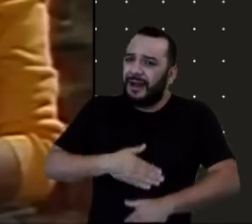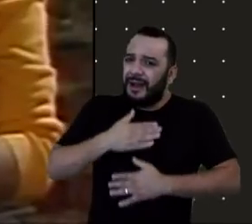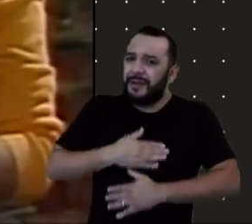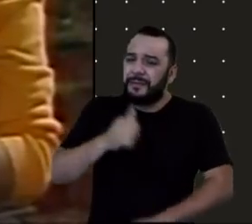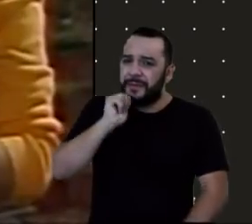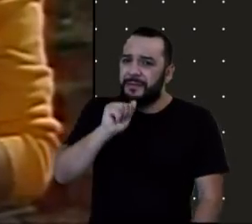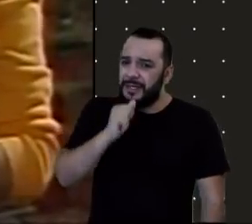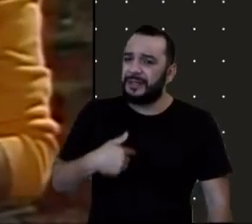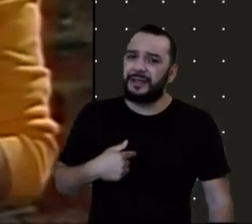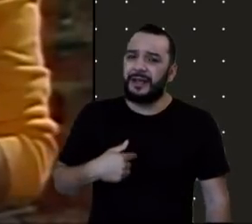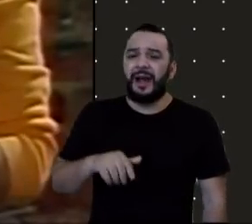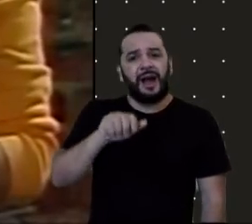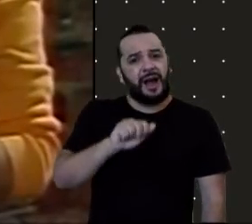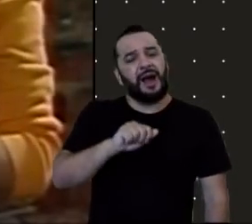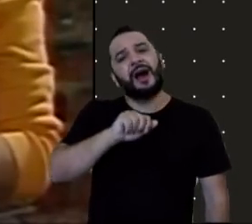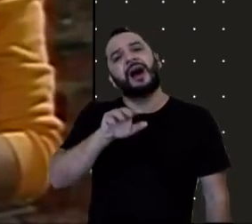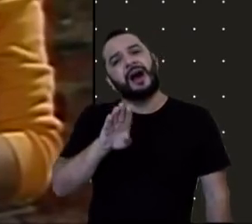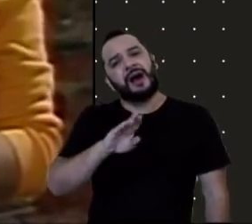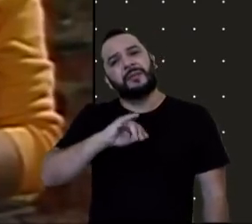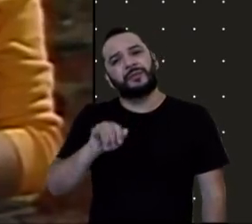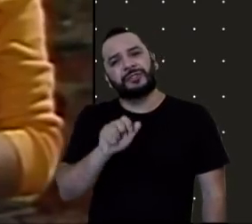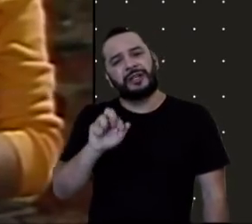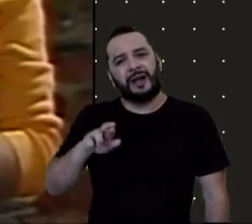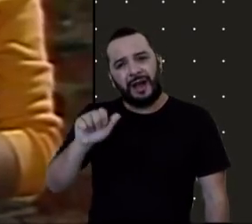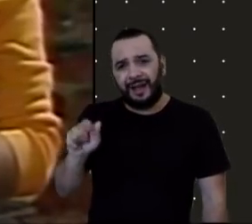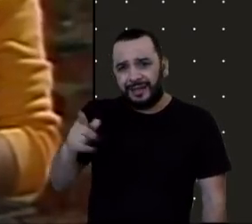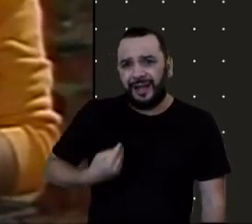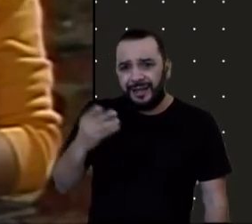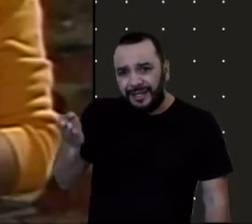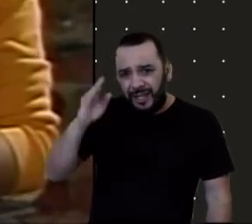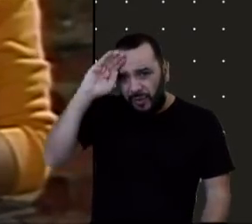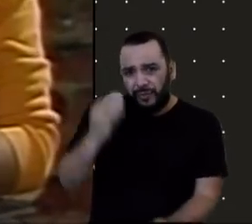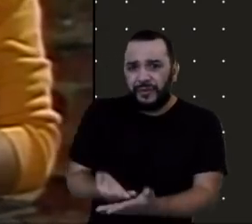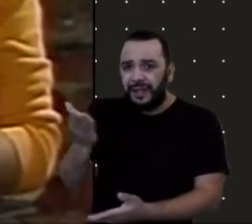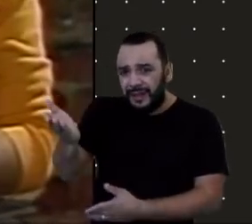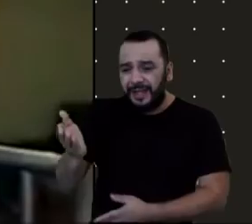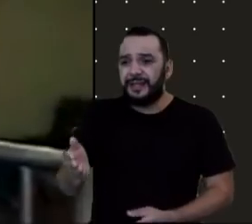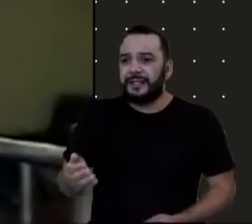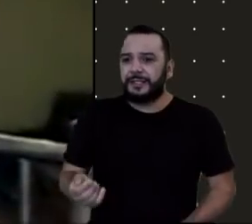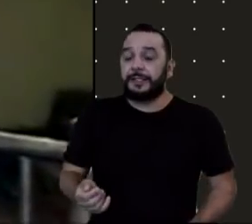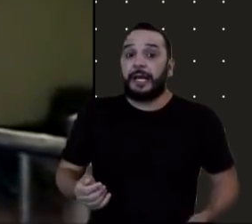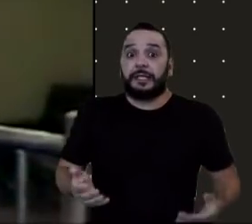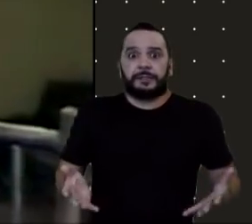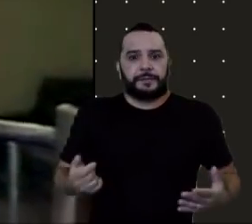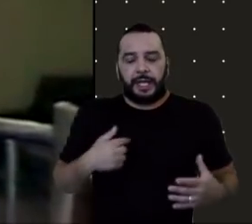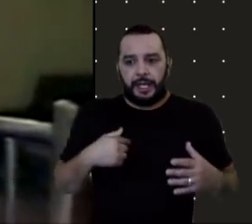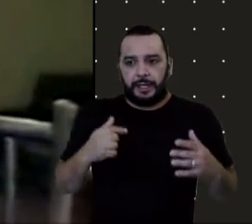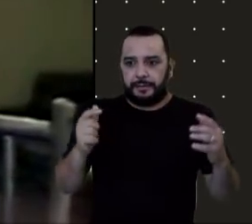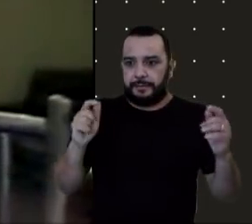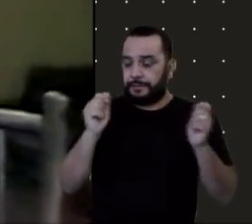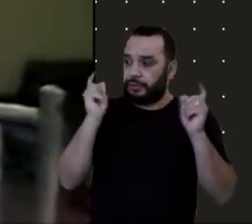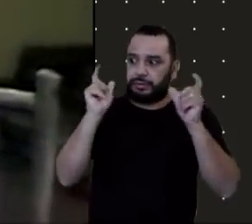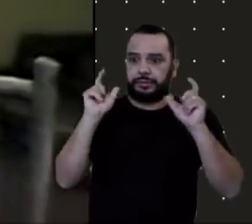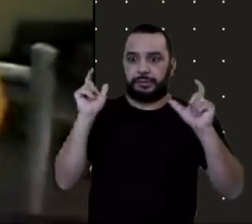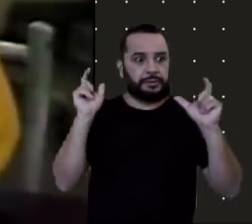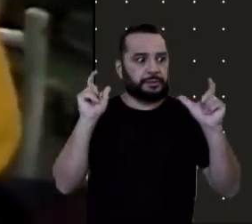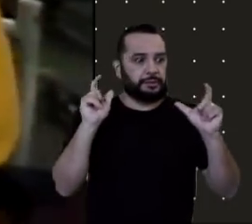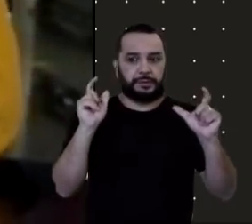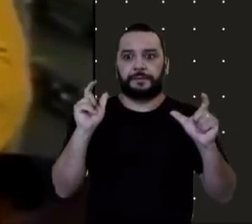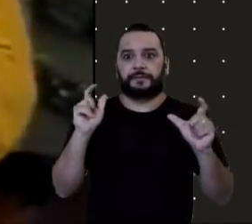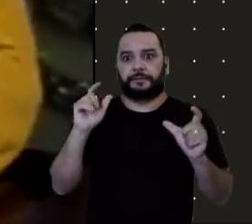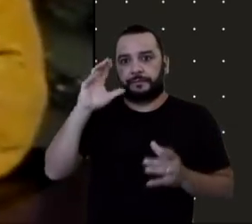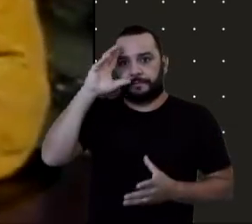Fica tranquila, o Abu está ali, pode deixar, confia nele. Faz o seu, que eu faço o meu. Aí aquilo, acho que mexeu